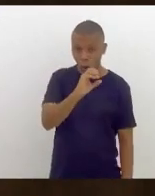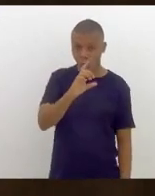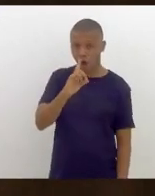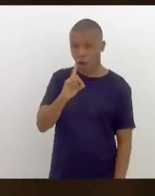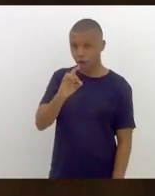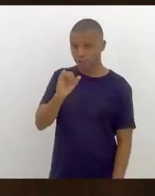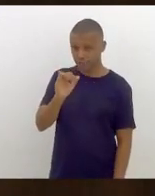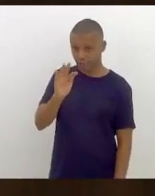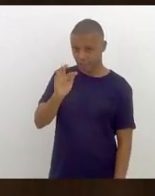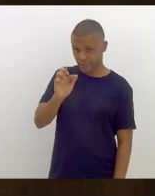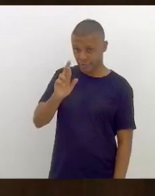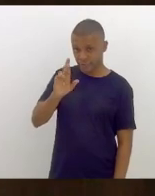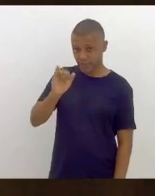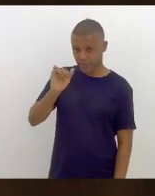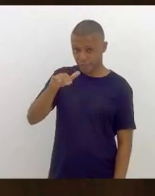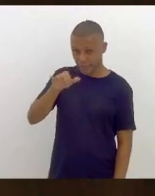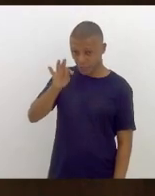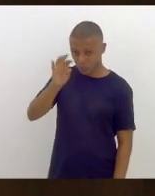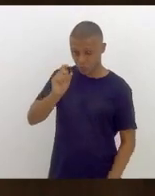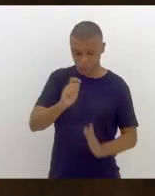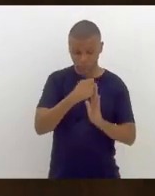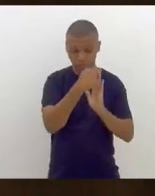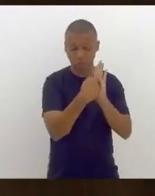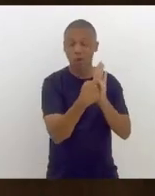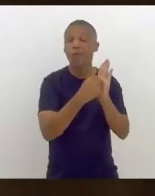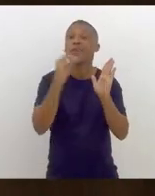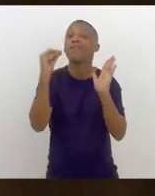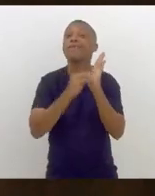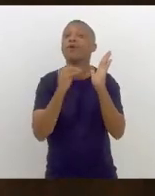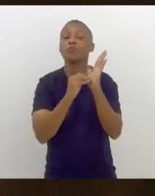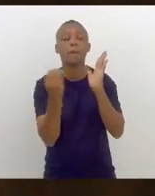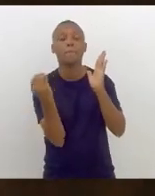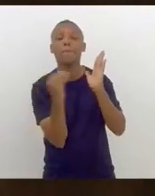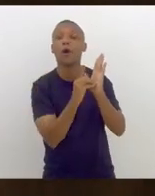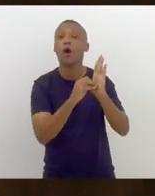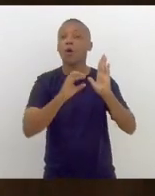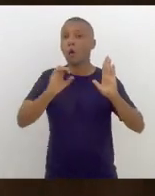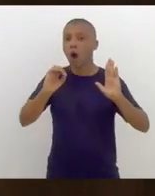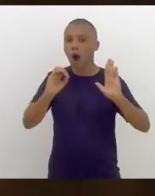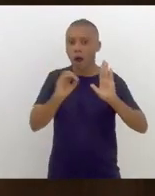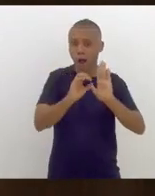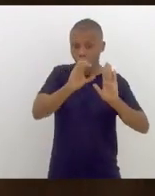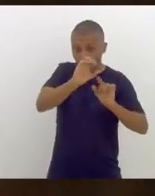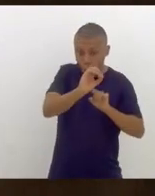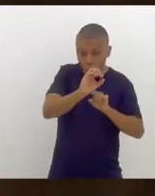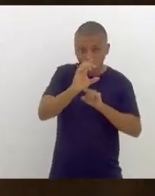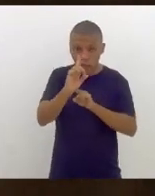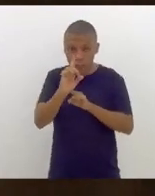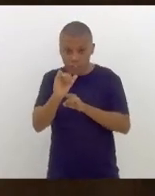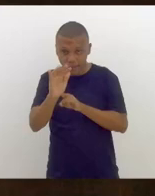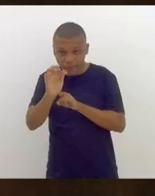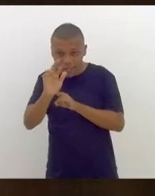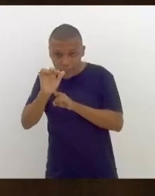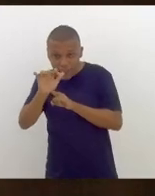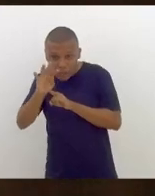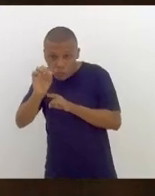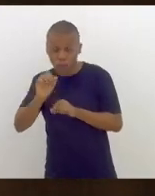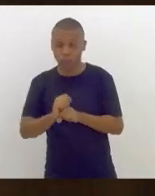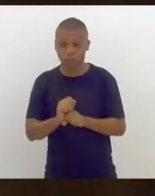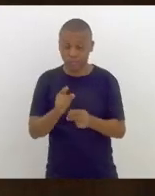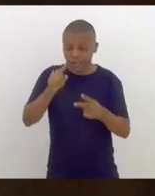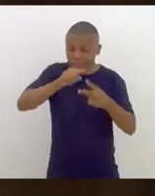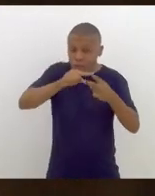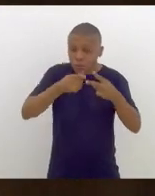O na redação e as duas emendas que eu retirei apenas no convênio